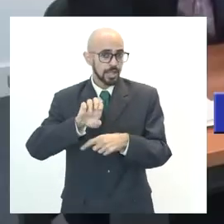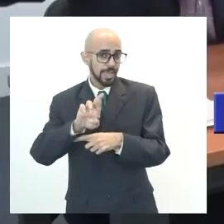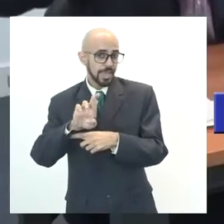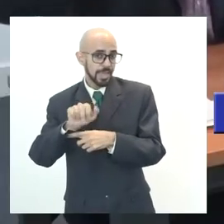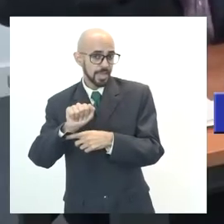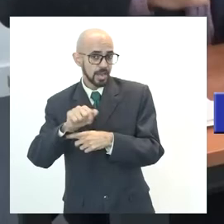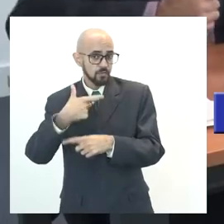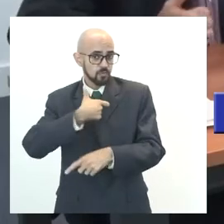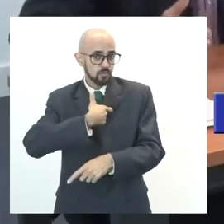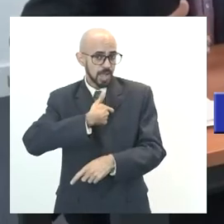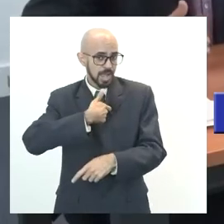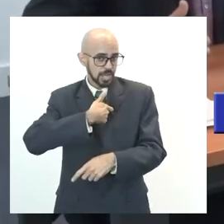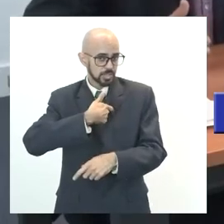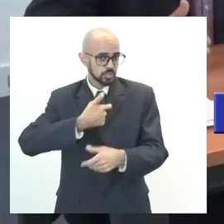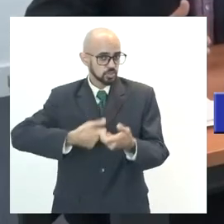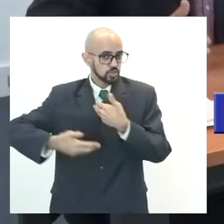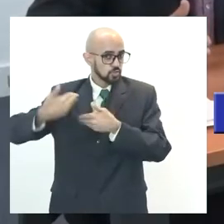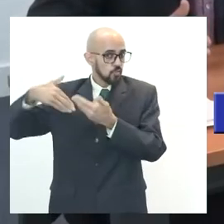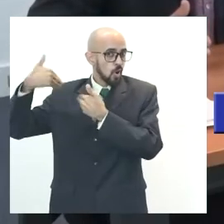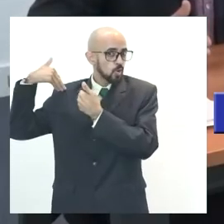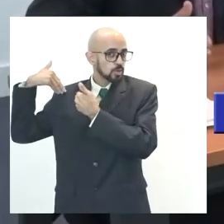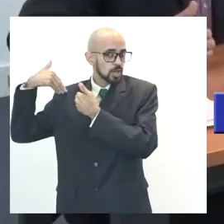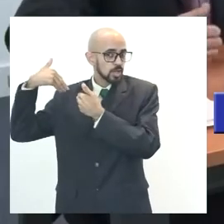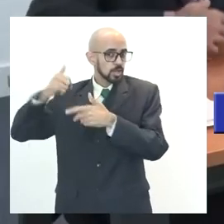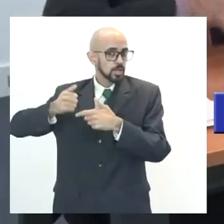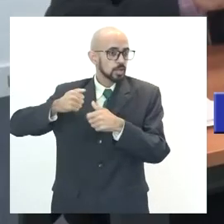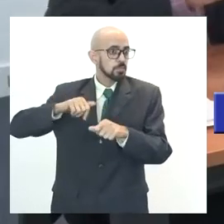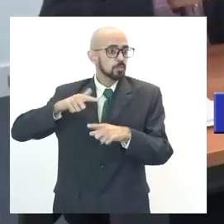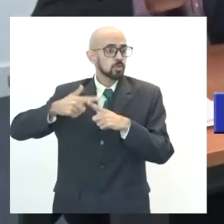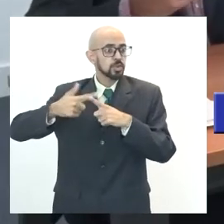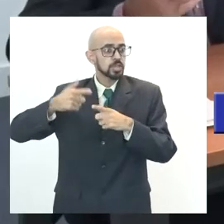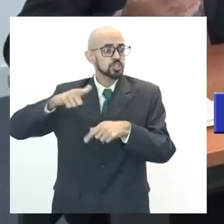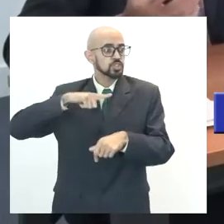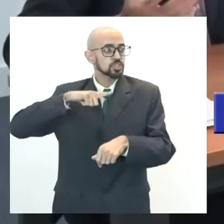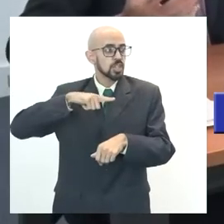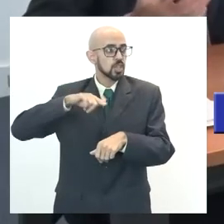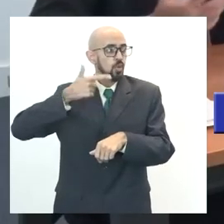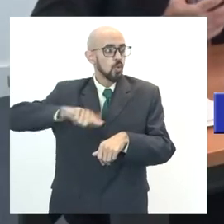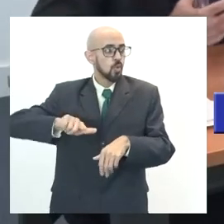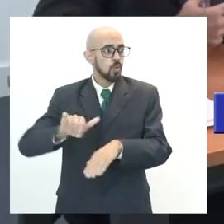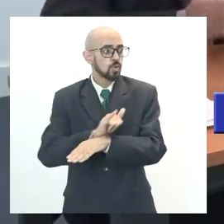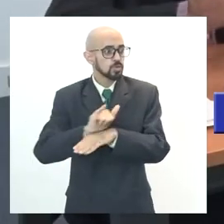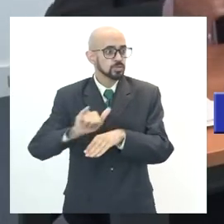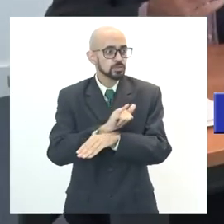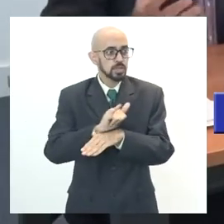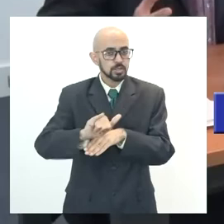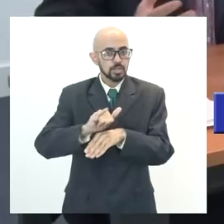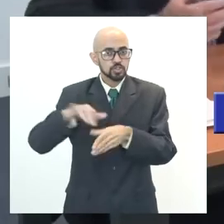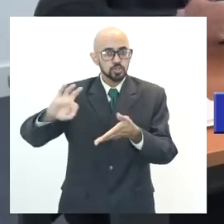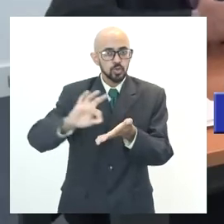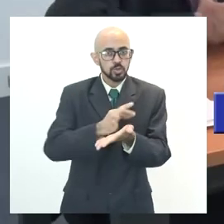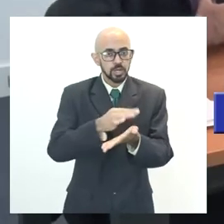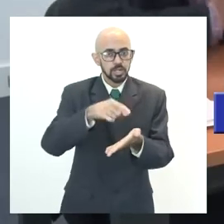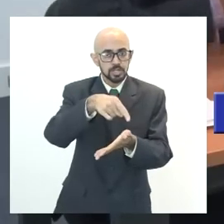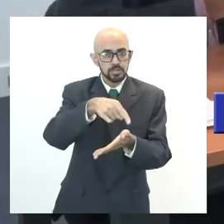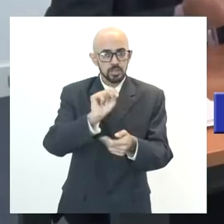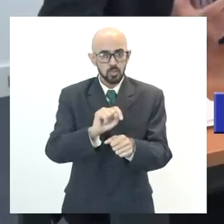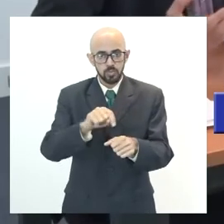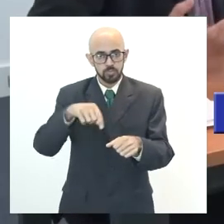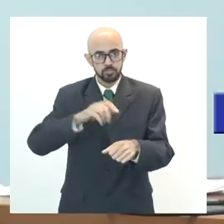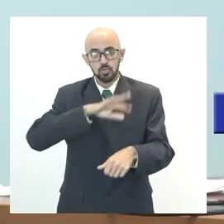né é isso não na entrada porque agora você tem outras formas de a natação precarizados